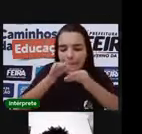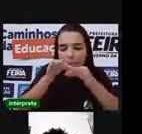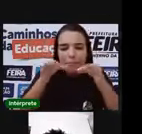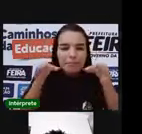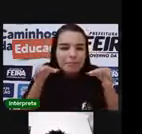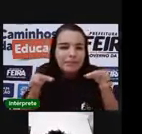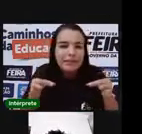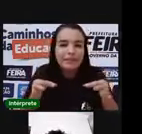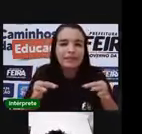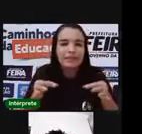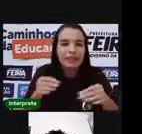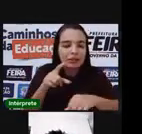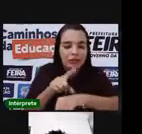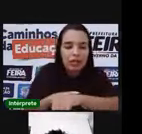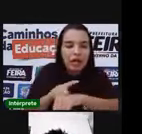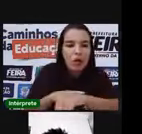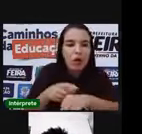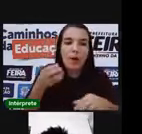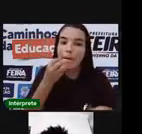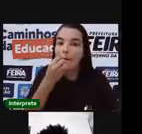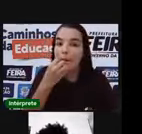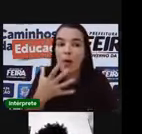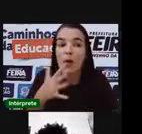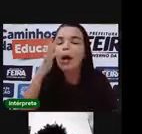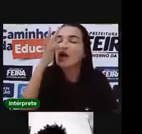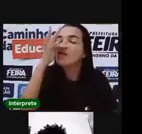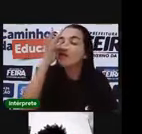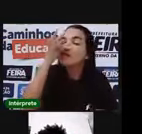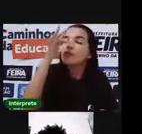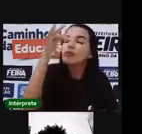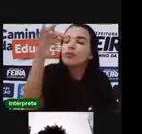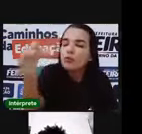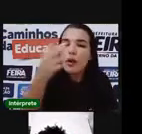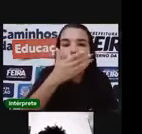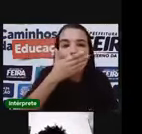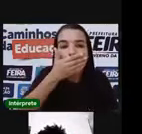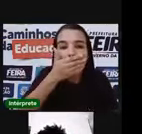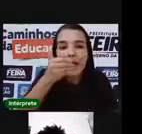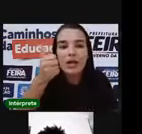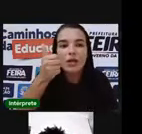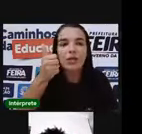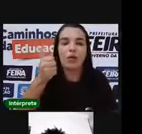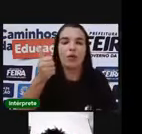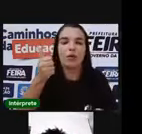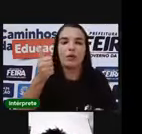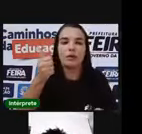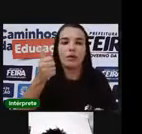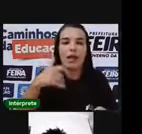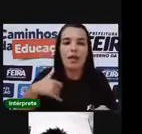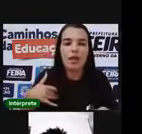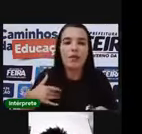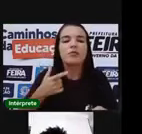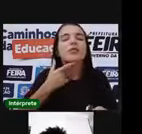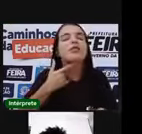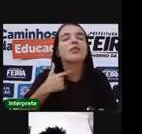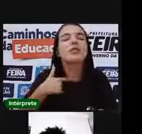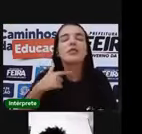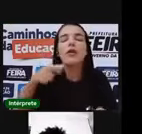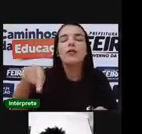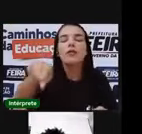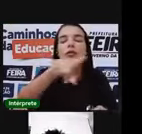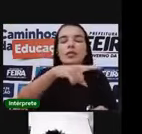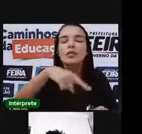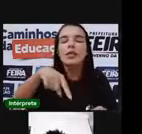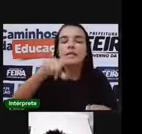bom e um futuro melhor ainda. Eu desejo isso a todos vocês. Tempos bons,